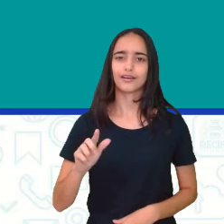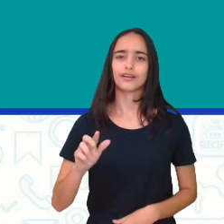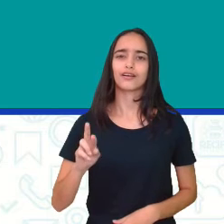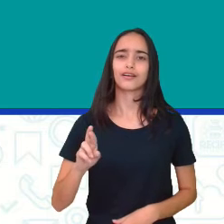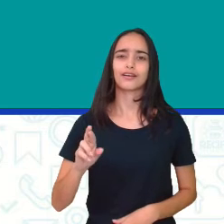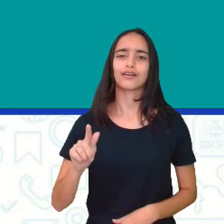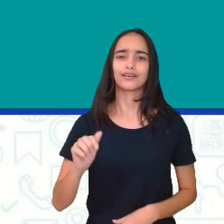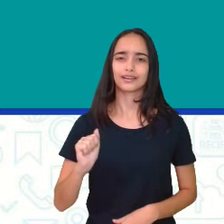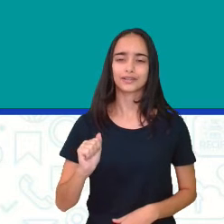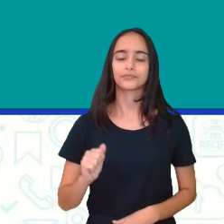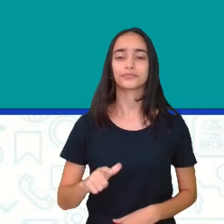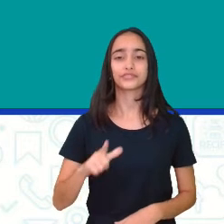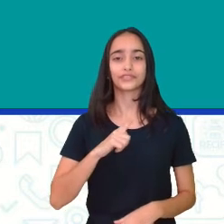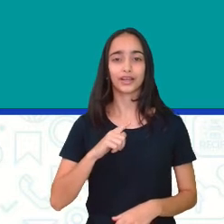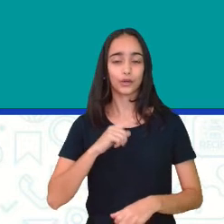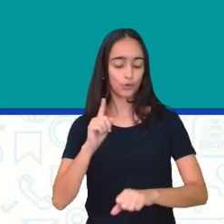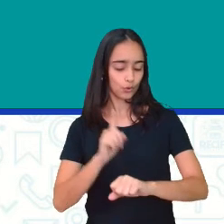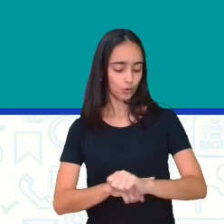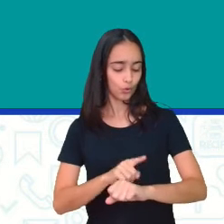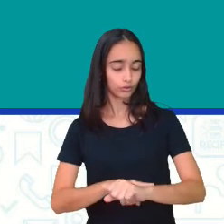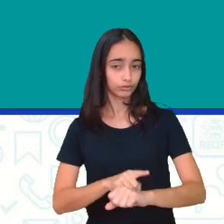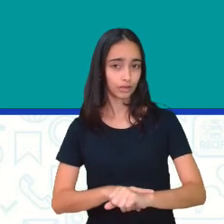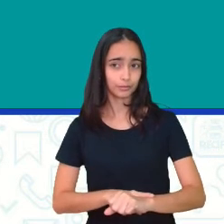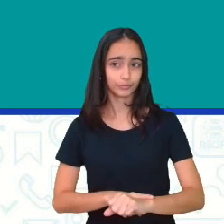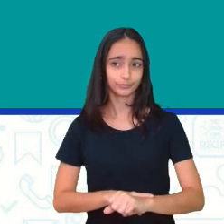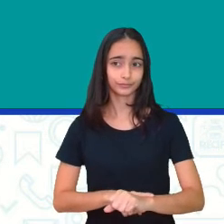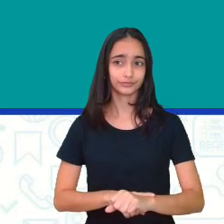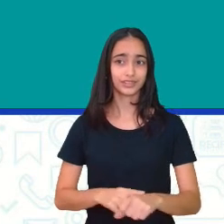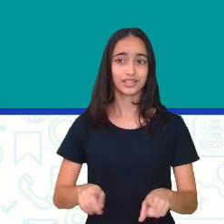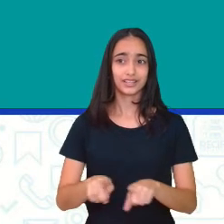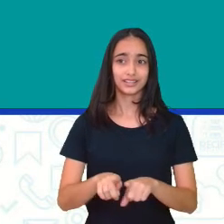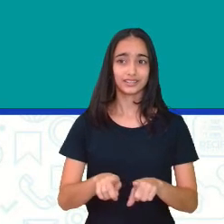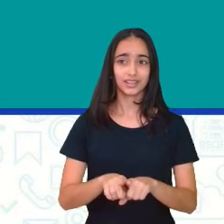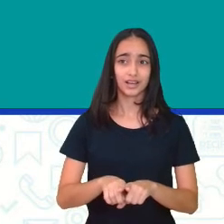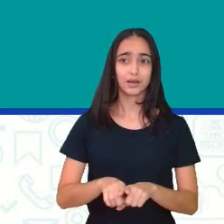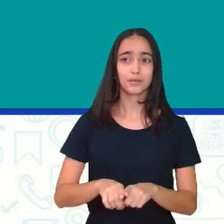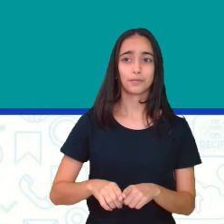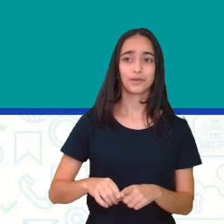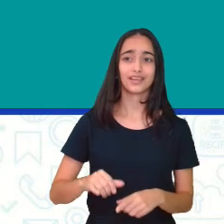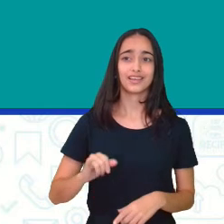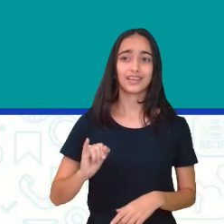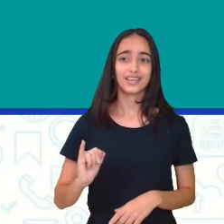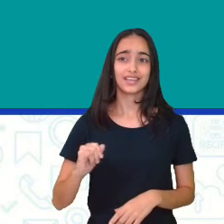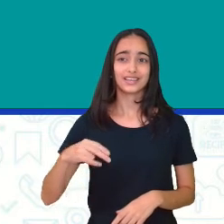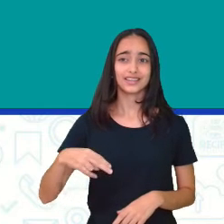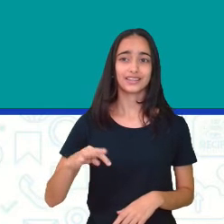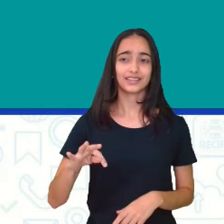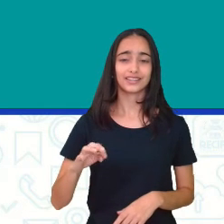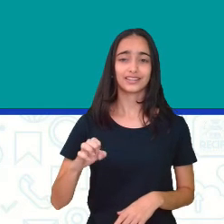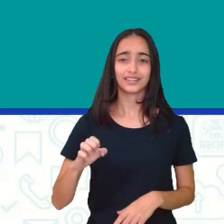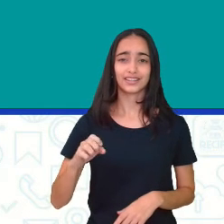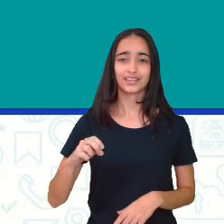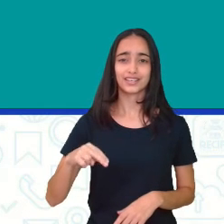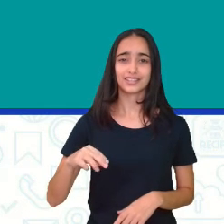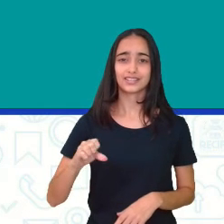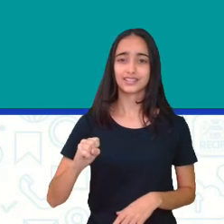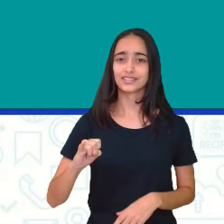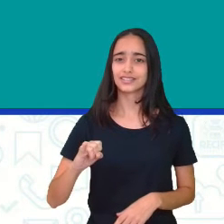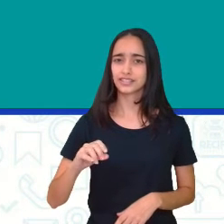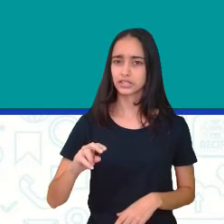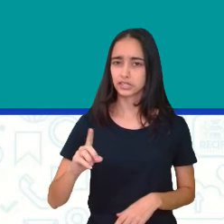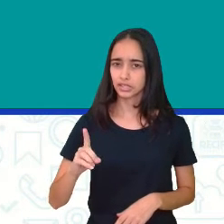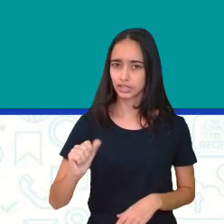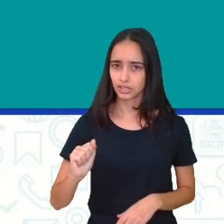o tempo, a intensidade, a frequência e o tipo de exercício. Então, quando a gente fala